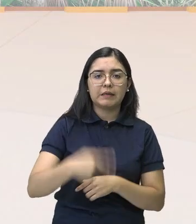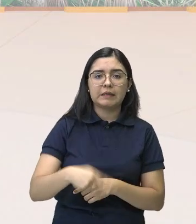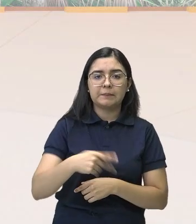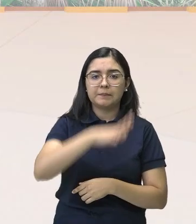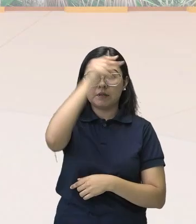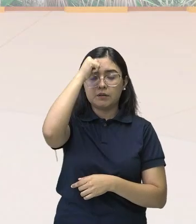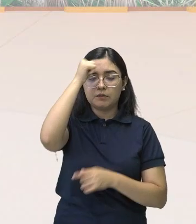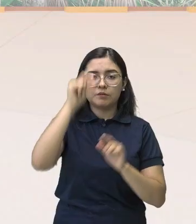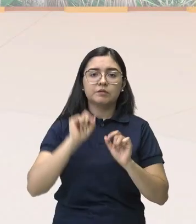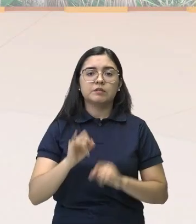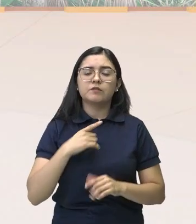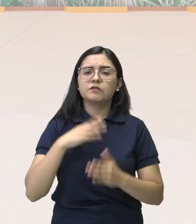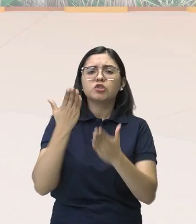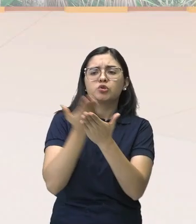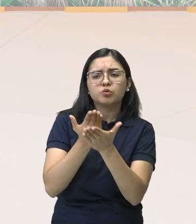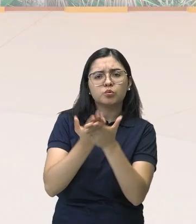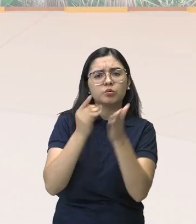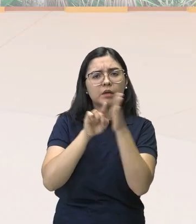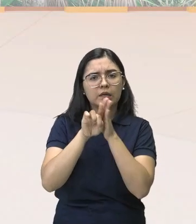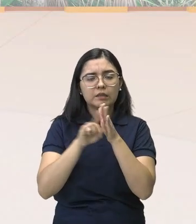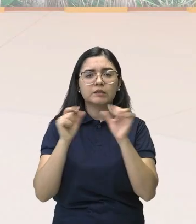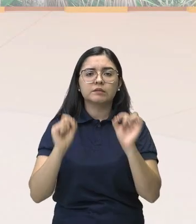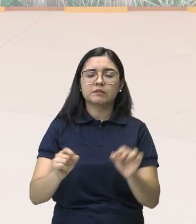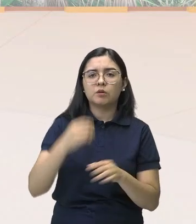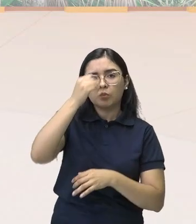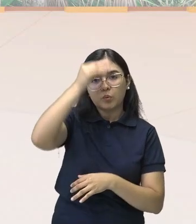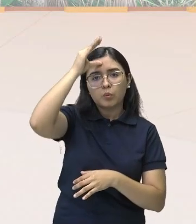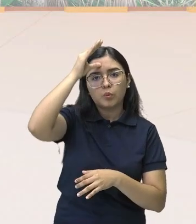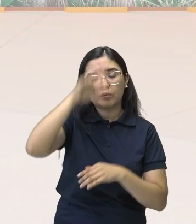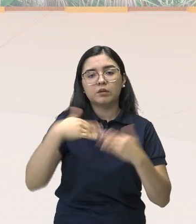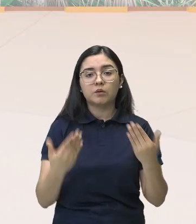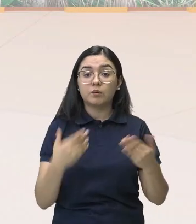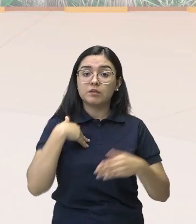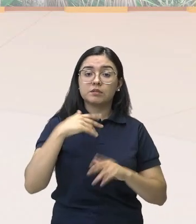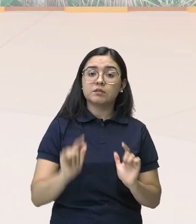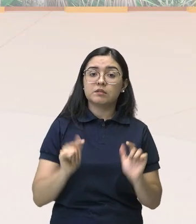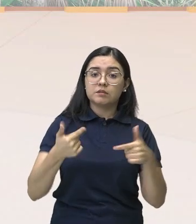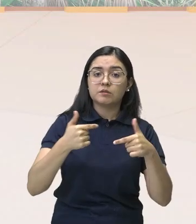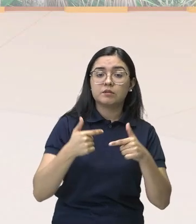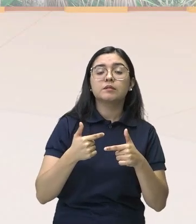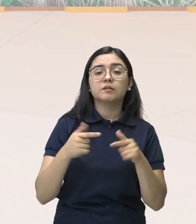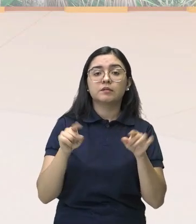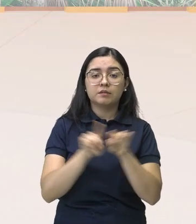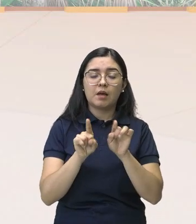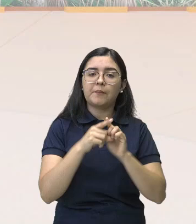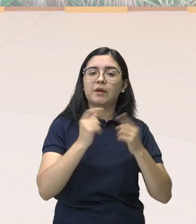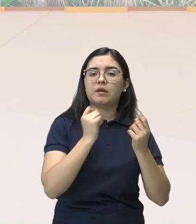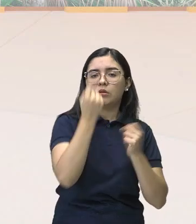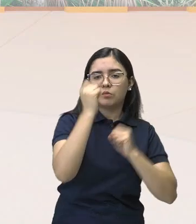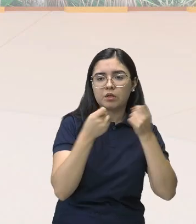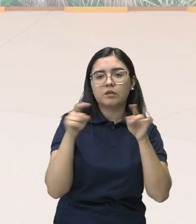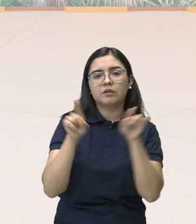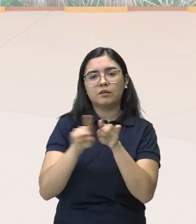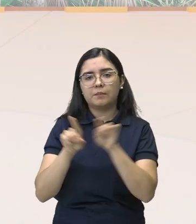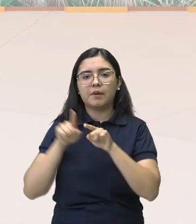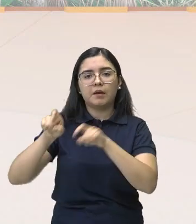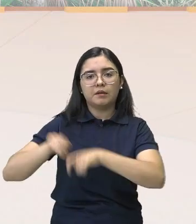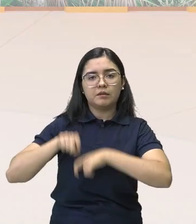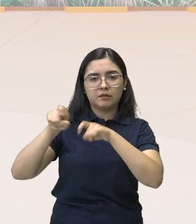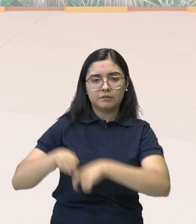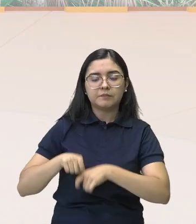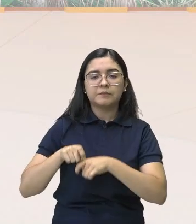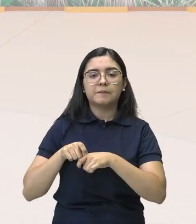Sim, quanto mais se estuda, quanto mais se conhece, essas atividades, tanto a industrial quanto a